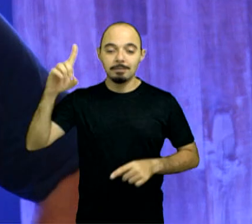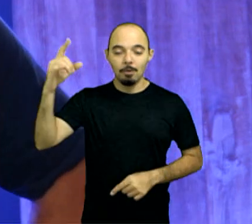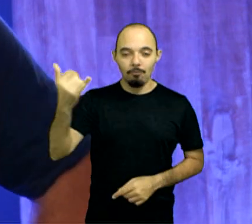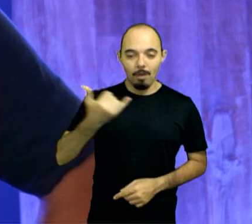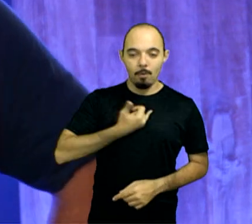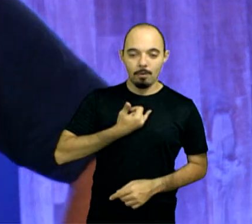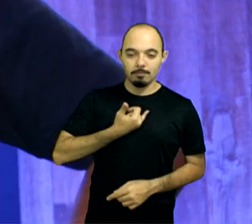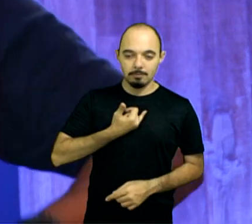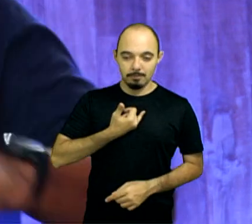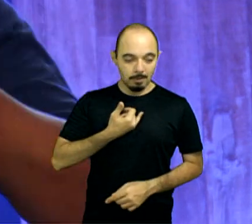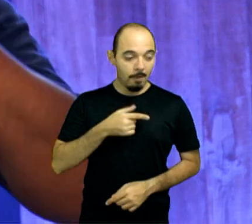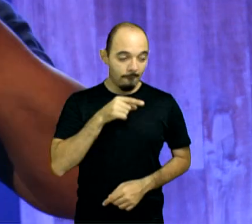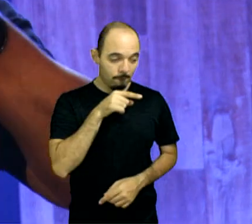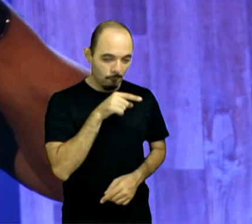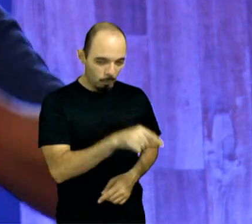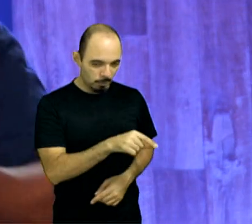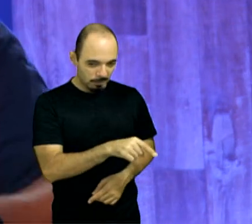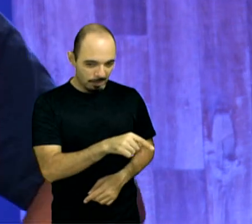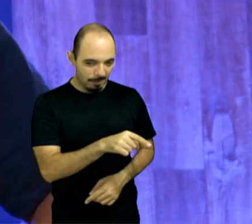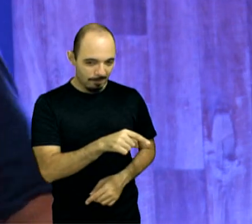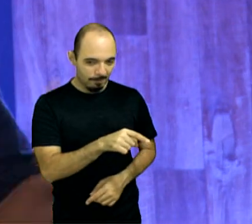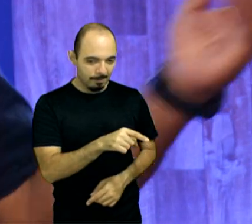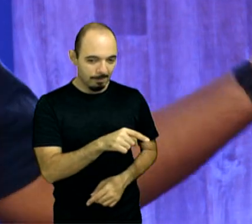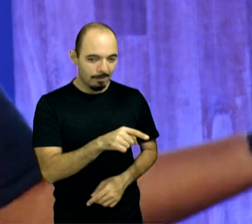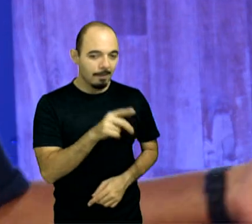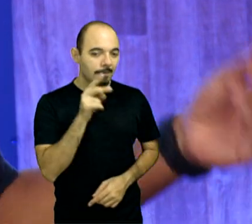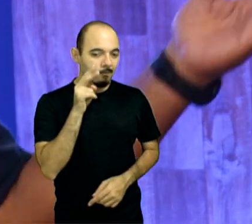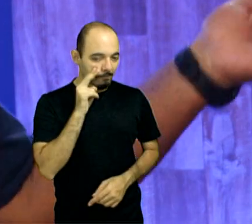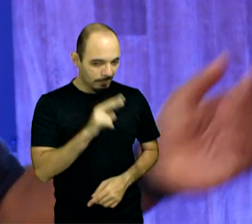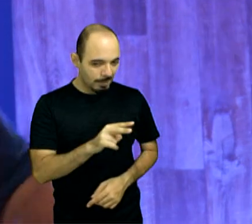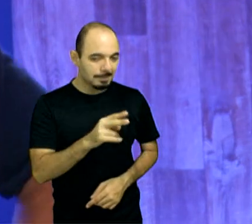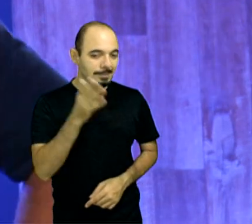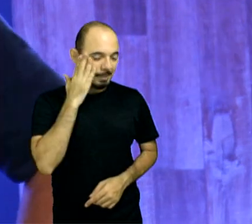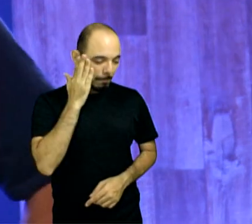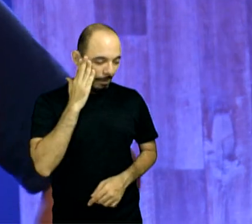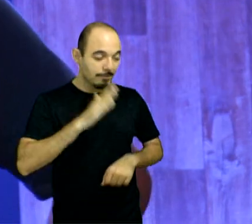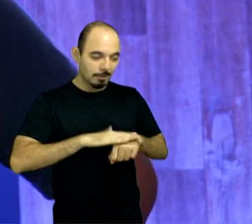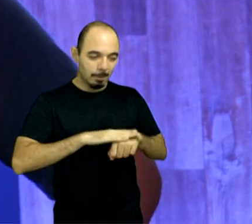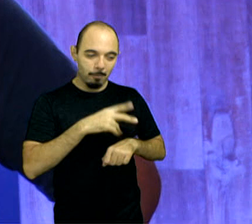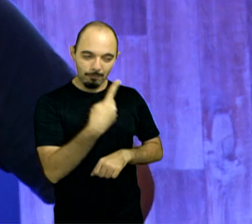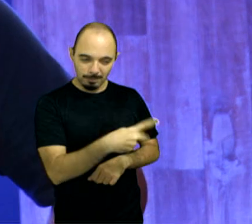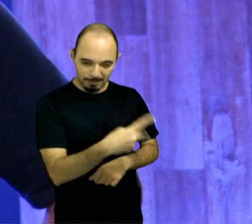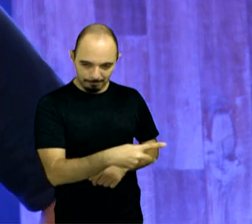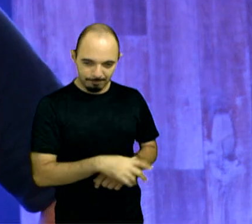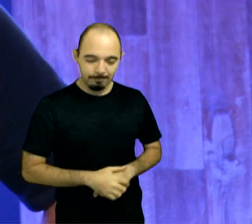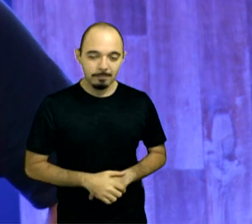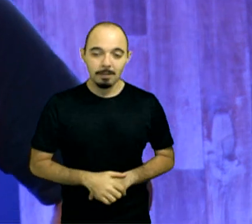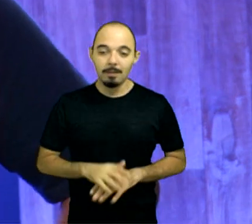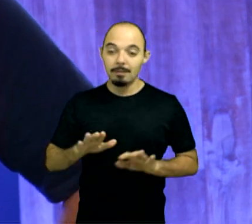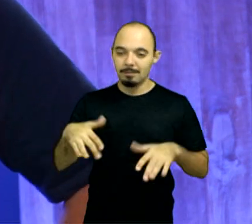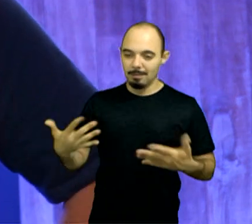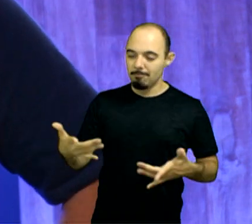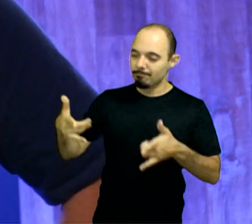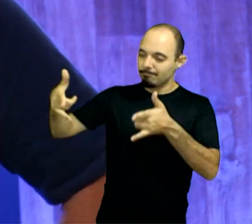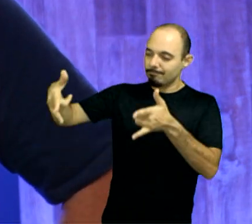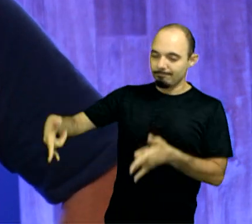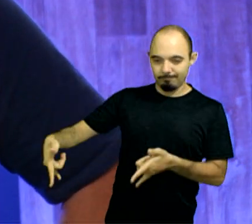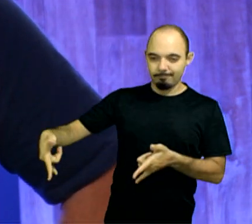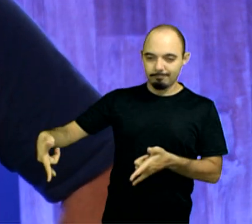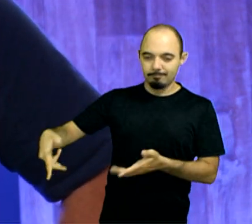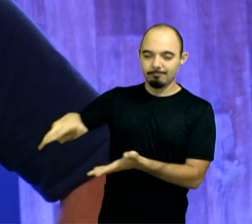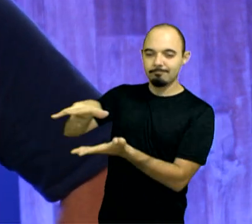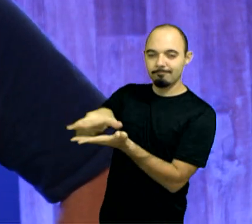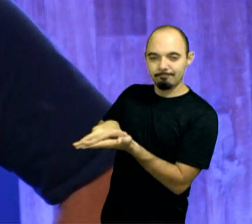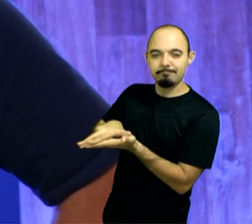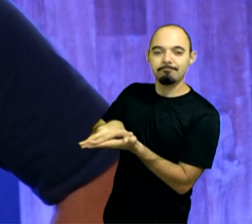assisti até a hora, o último momento que eles me fizeram dormir. Eu deitei na cama, tudo, né? Na cirurgia. Foi